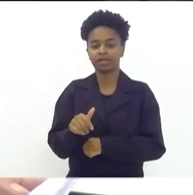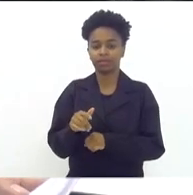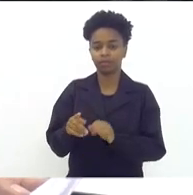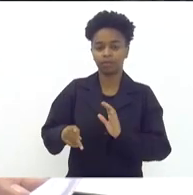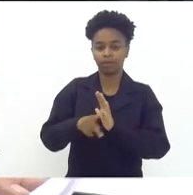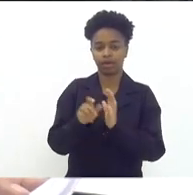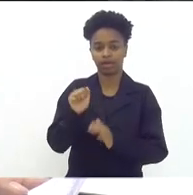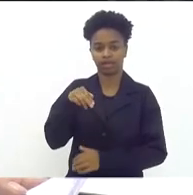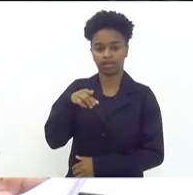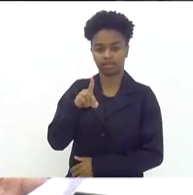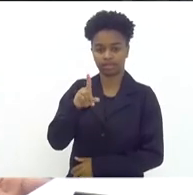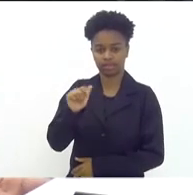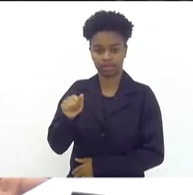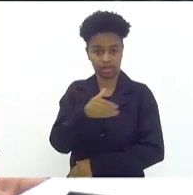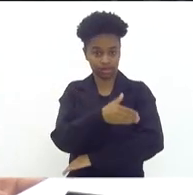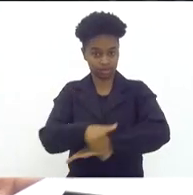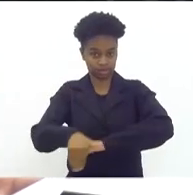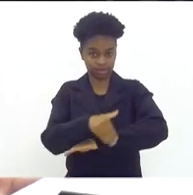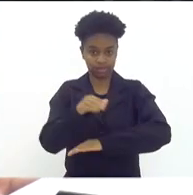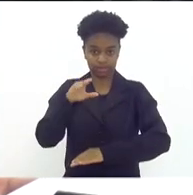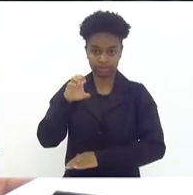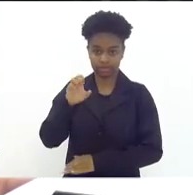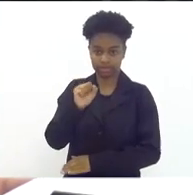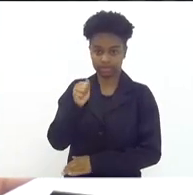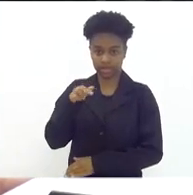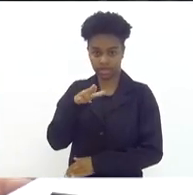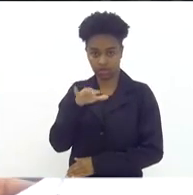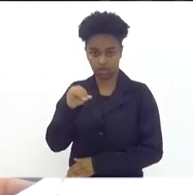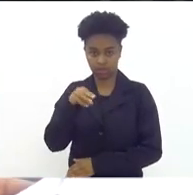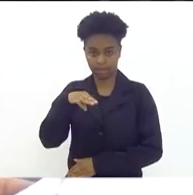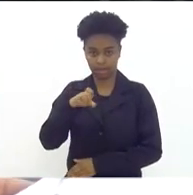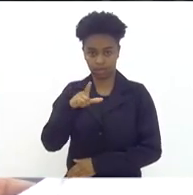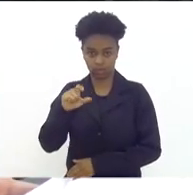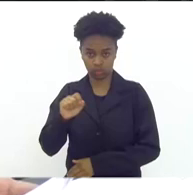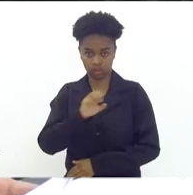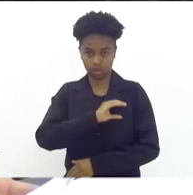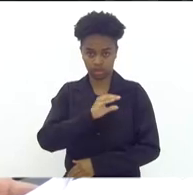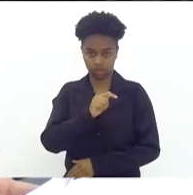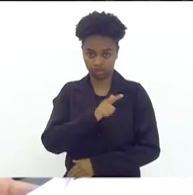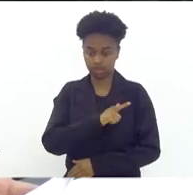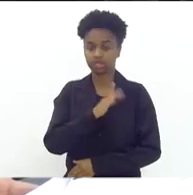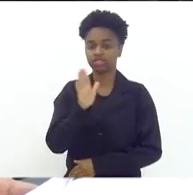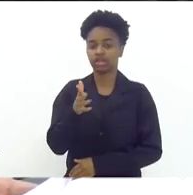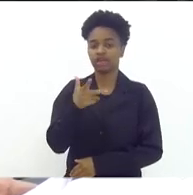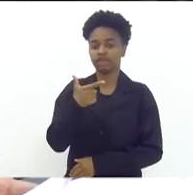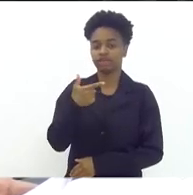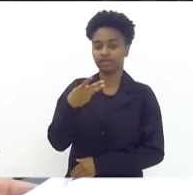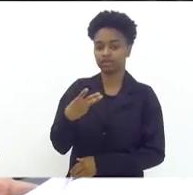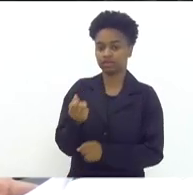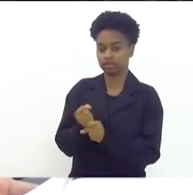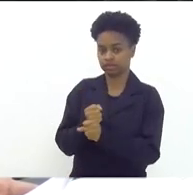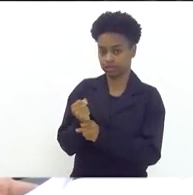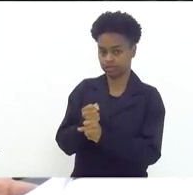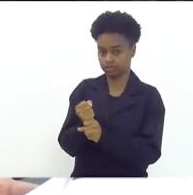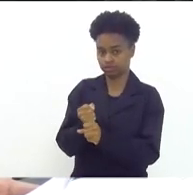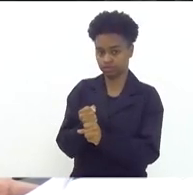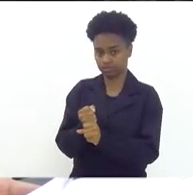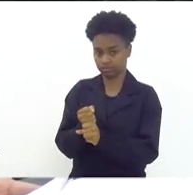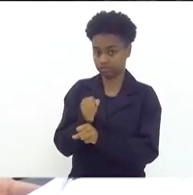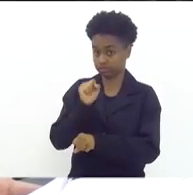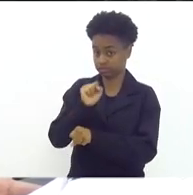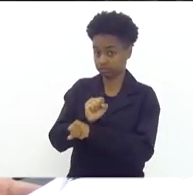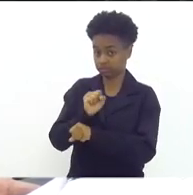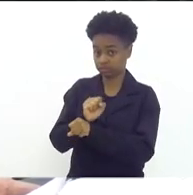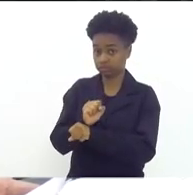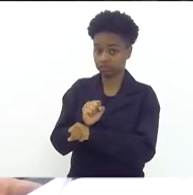lá na Avenida Cesário de Melo em Campo Grande ele está Há 23 anos esperando